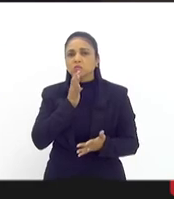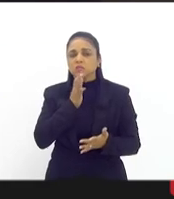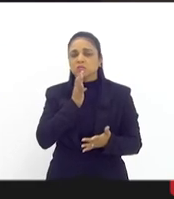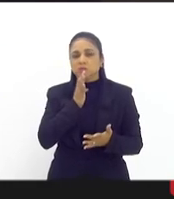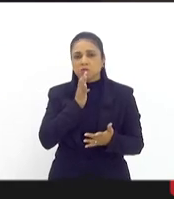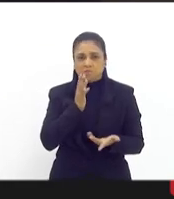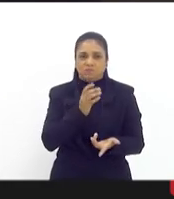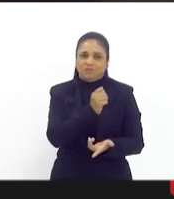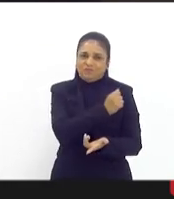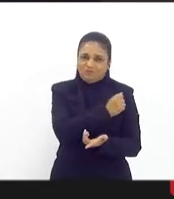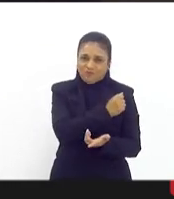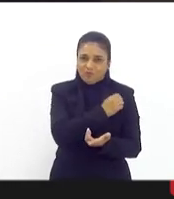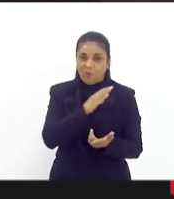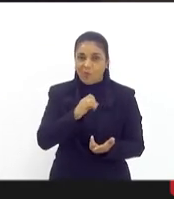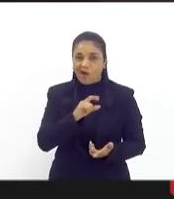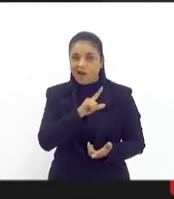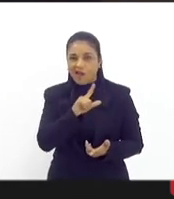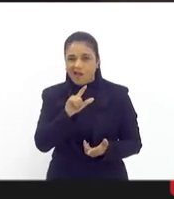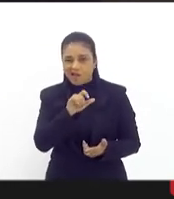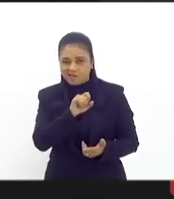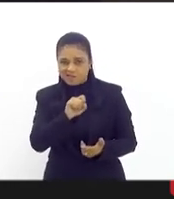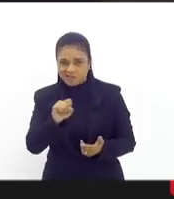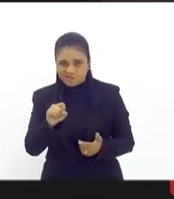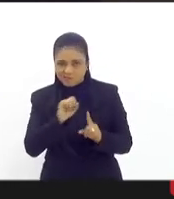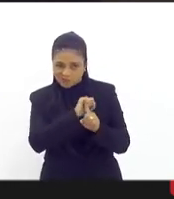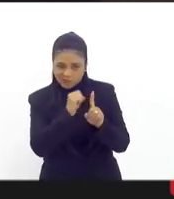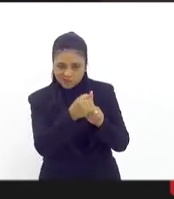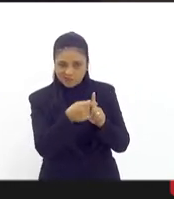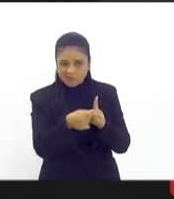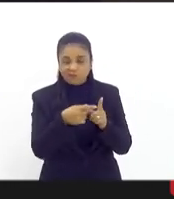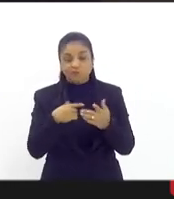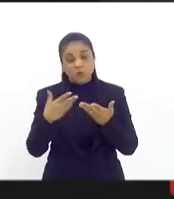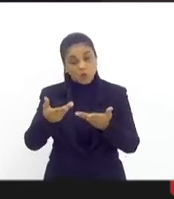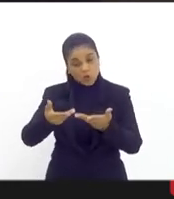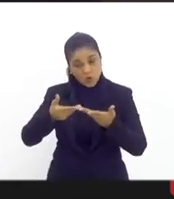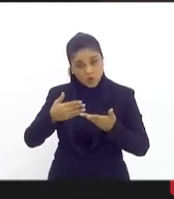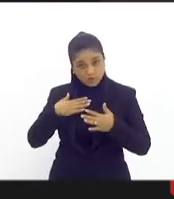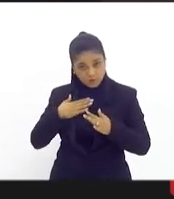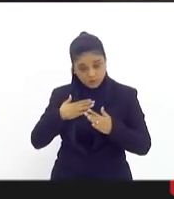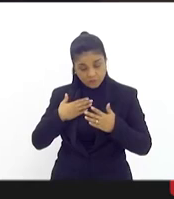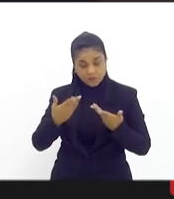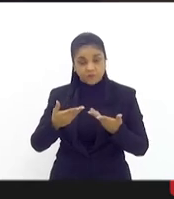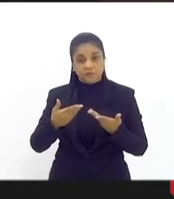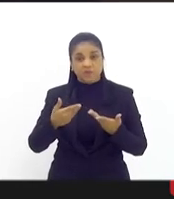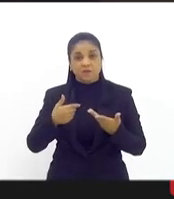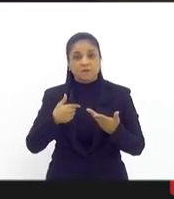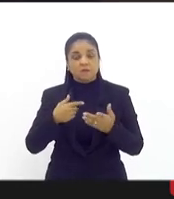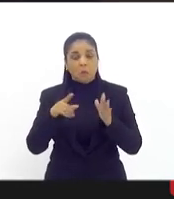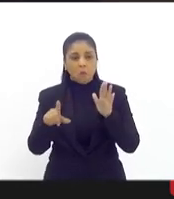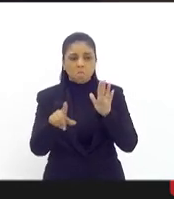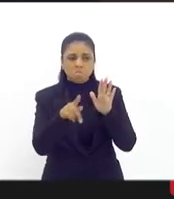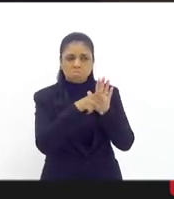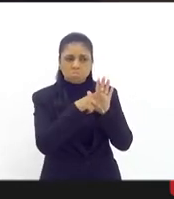social. E ao ser convidado, vi essa proposta, esse projeto de lei,